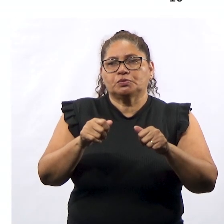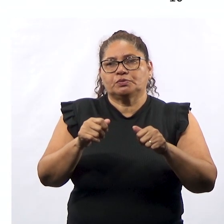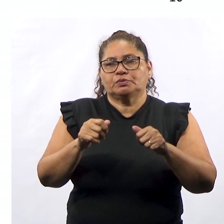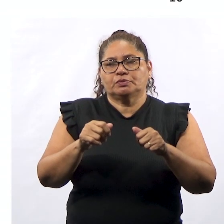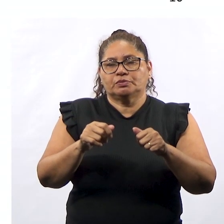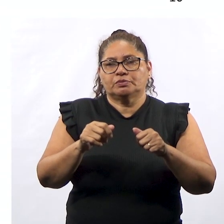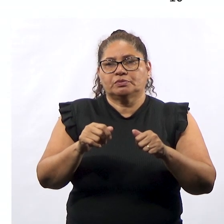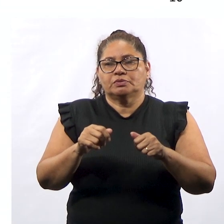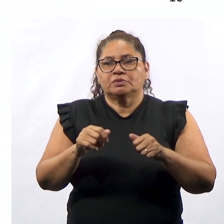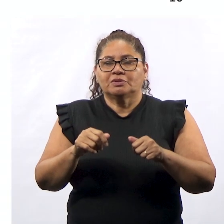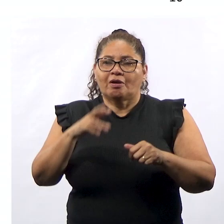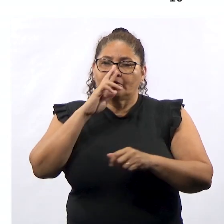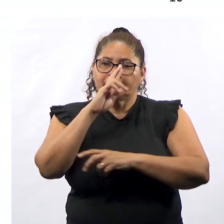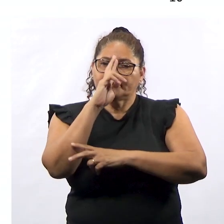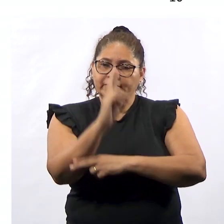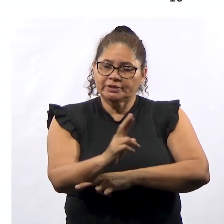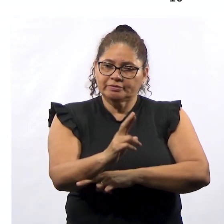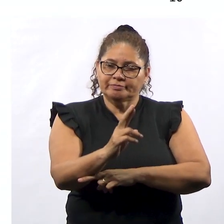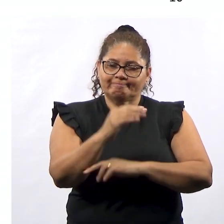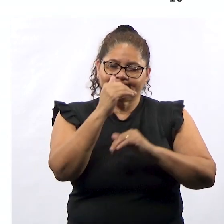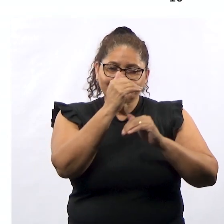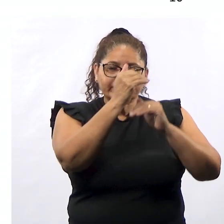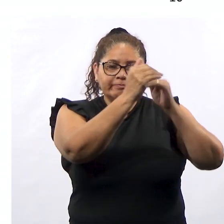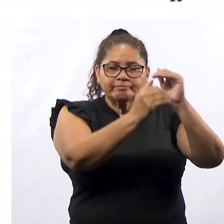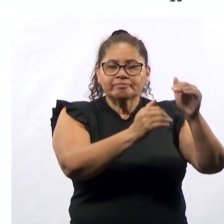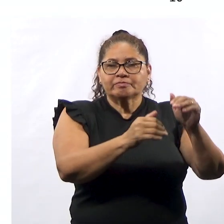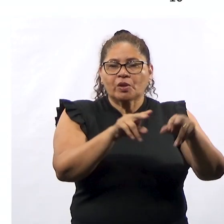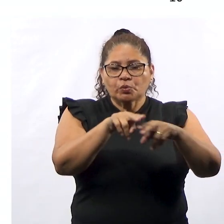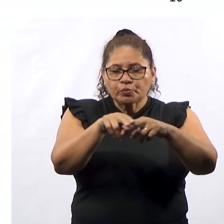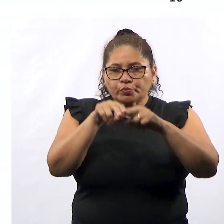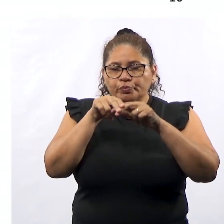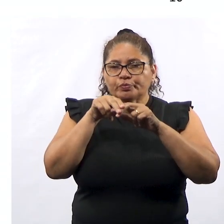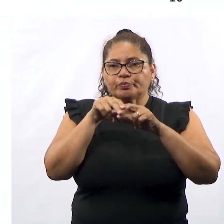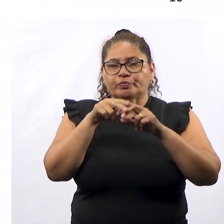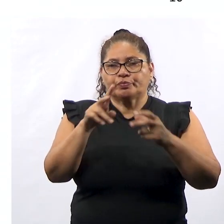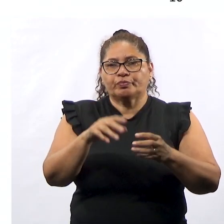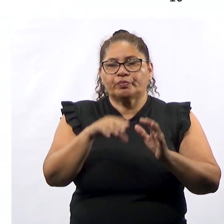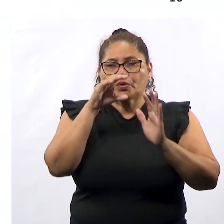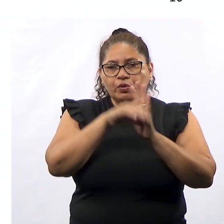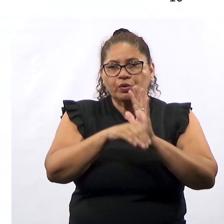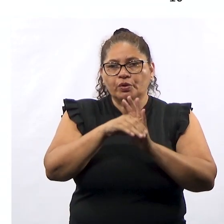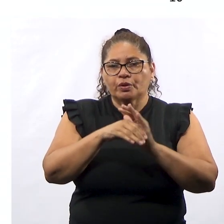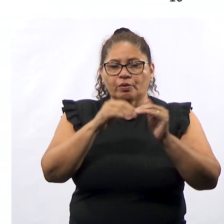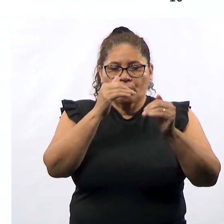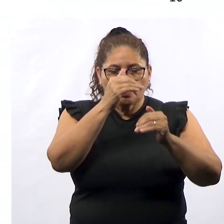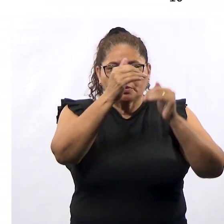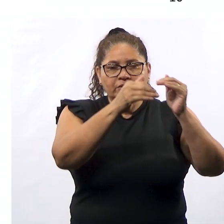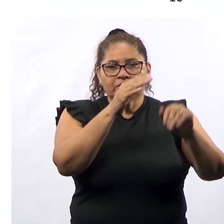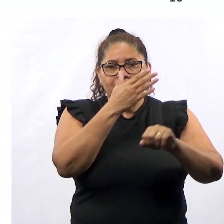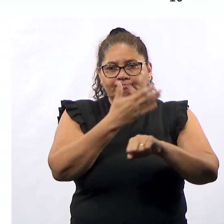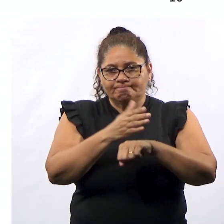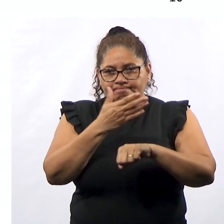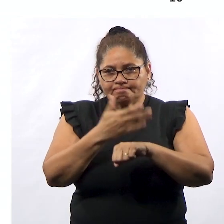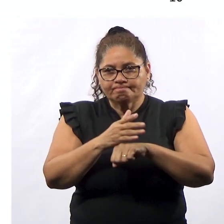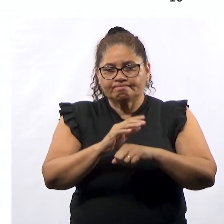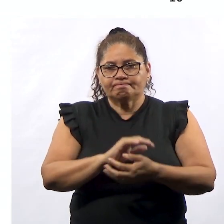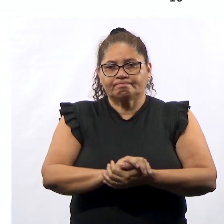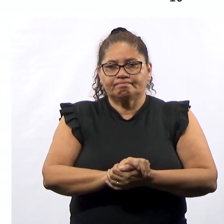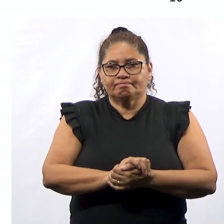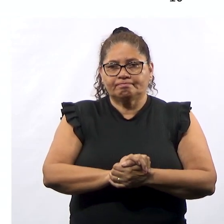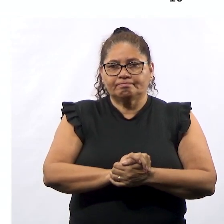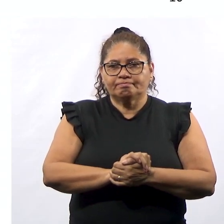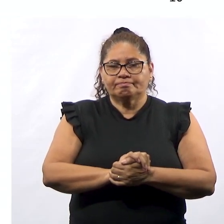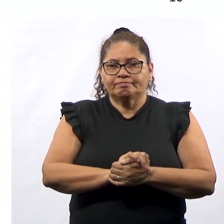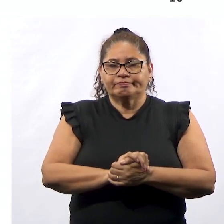eles são resultantes deste processo, por isso que a concepção de currículo aqui é como processo e praxe. E